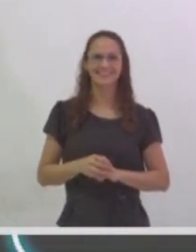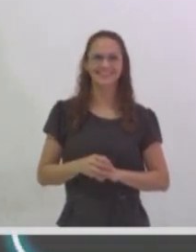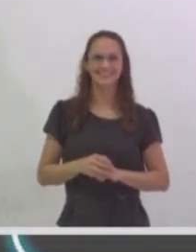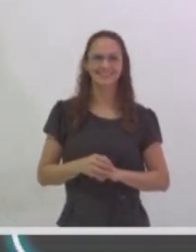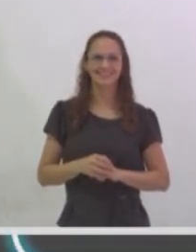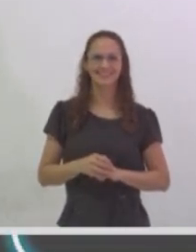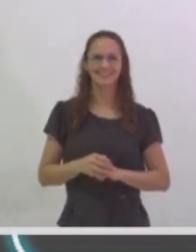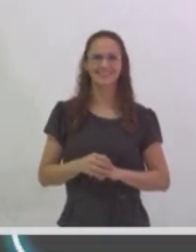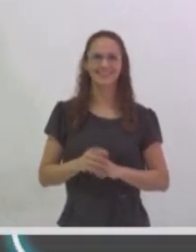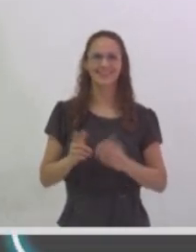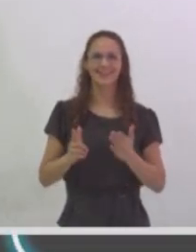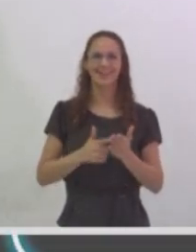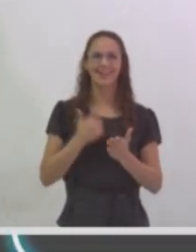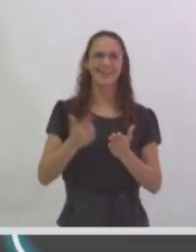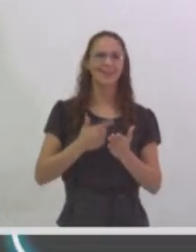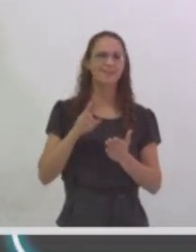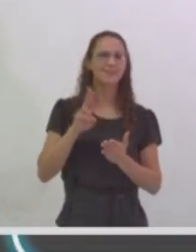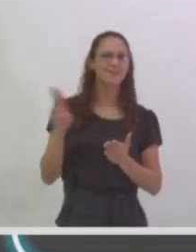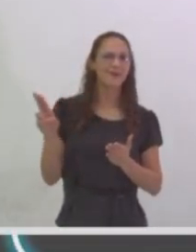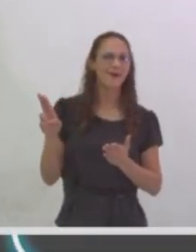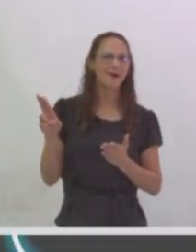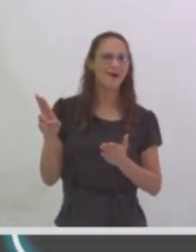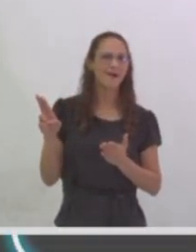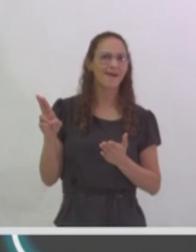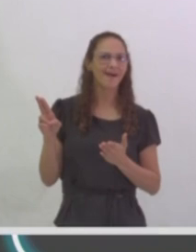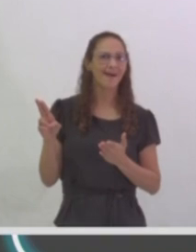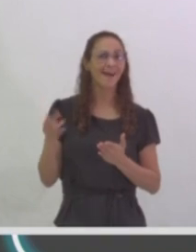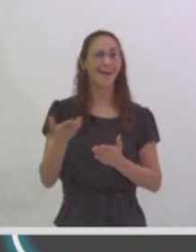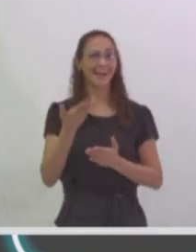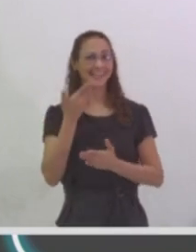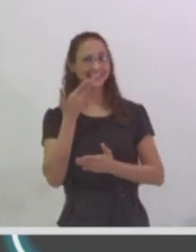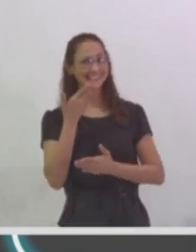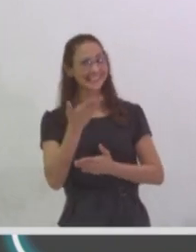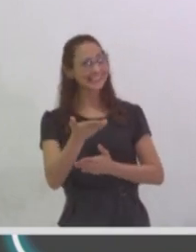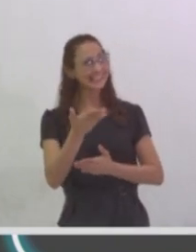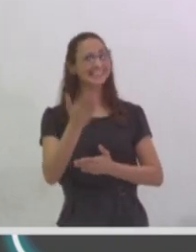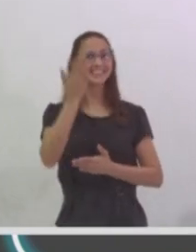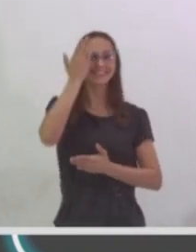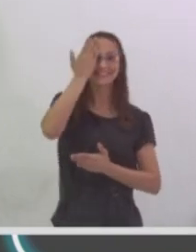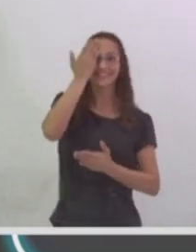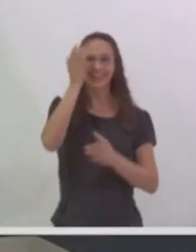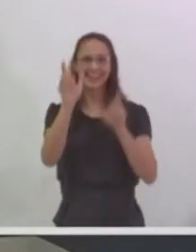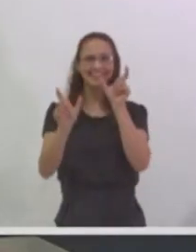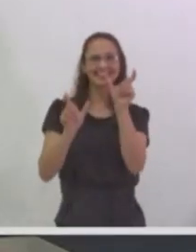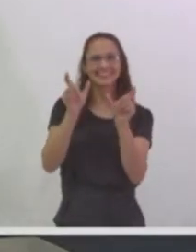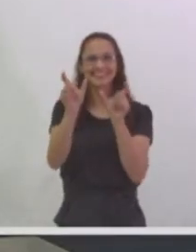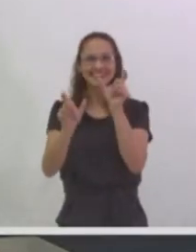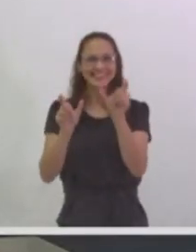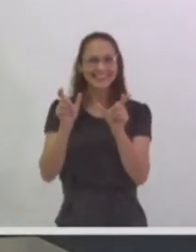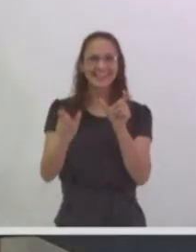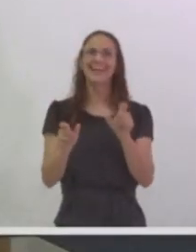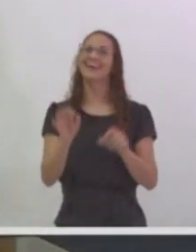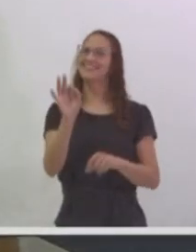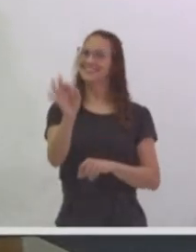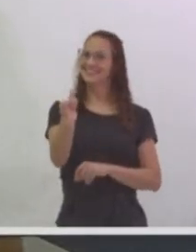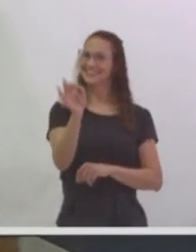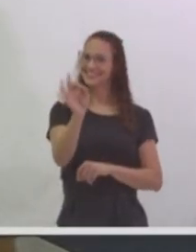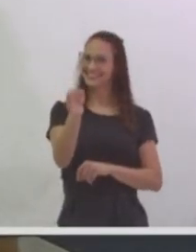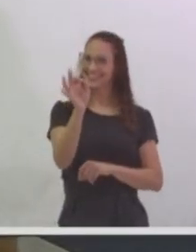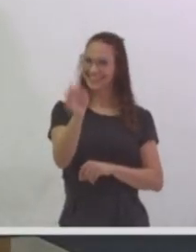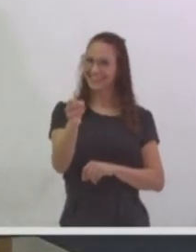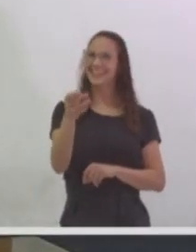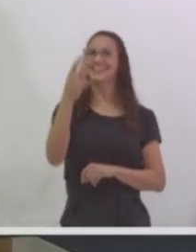O nosso livro se chama... Isso! Pirata de Palavras. Esse é o nosso livro da